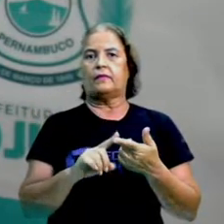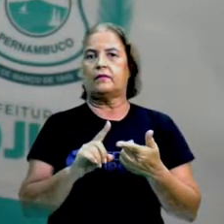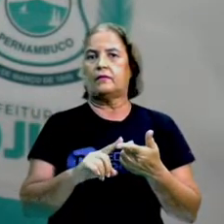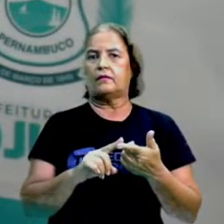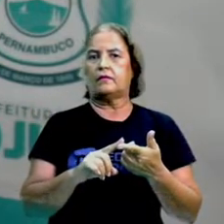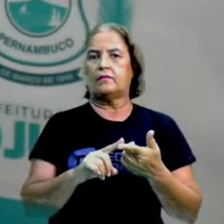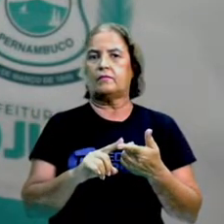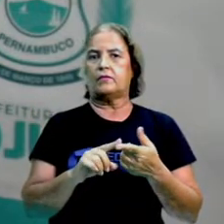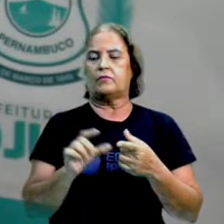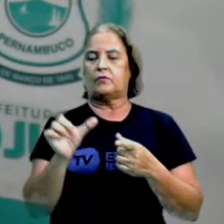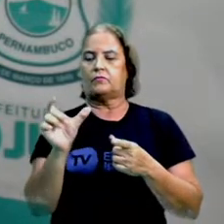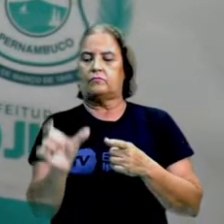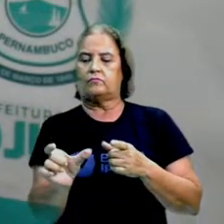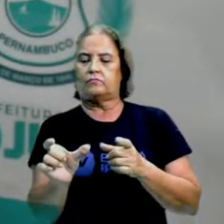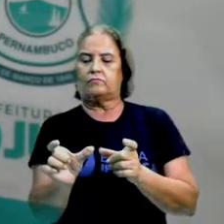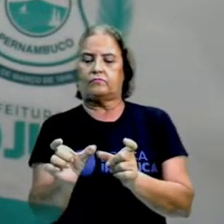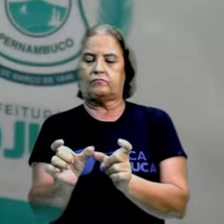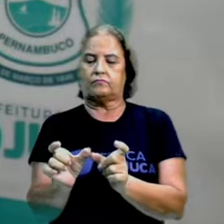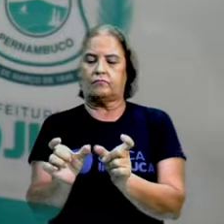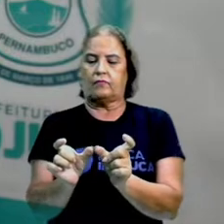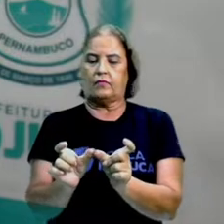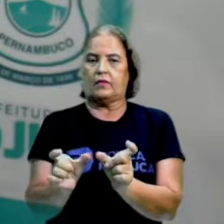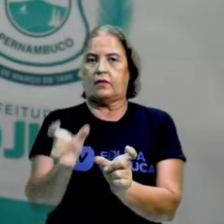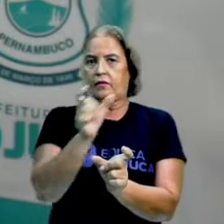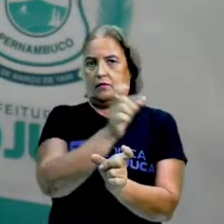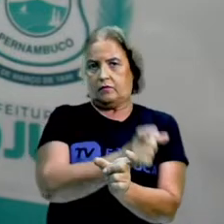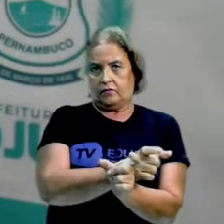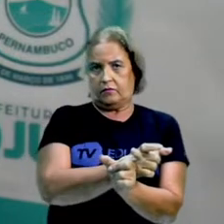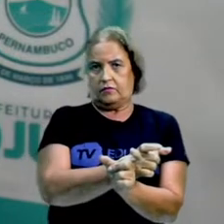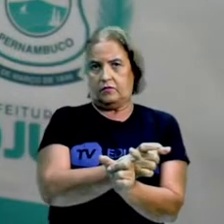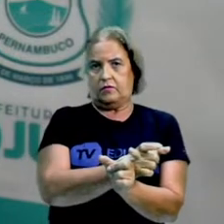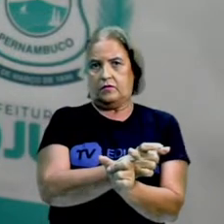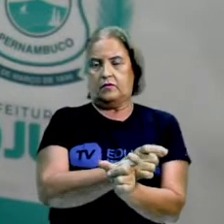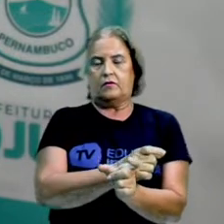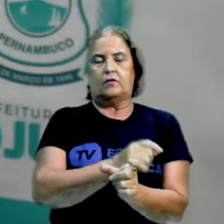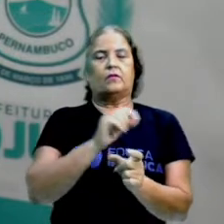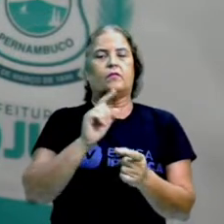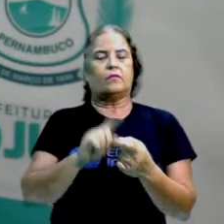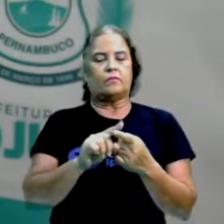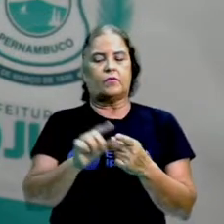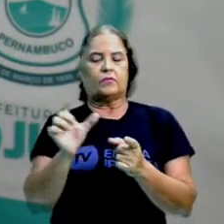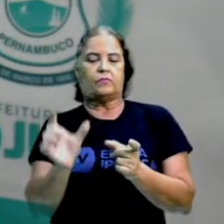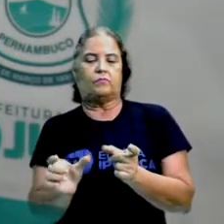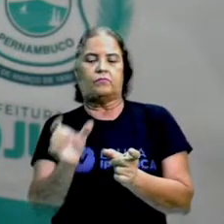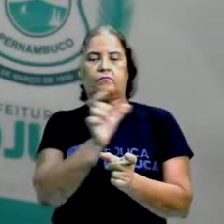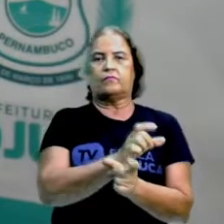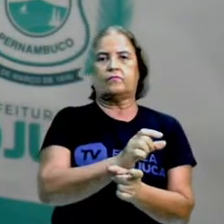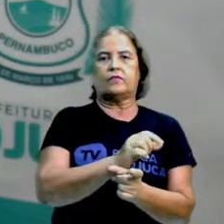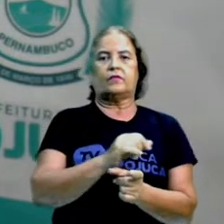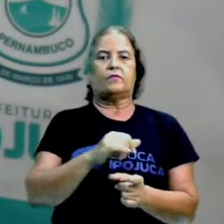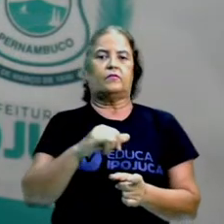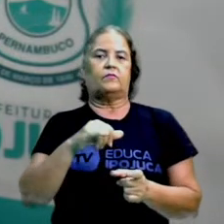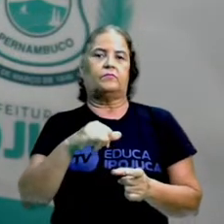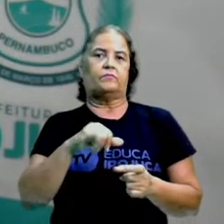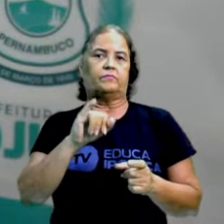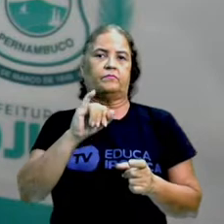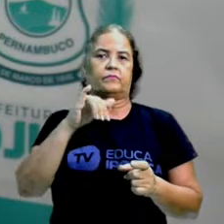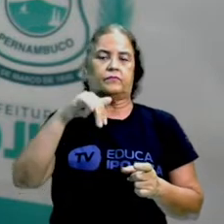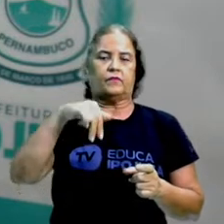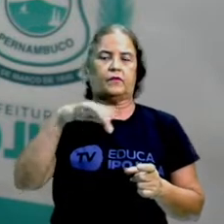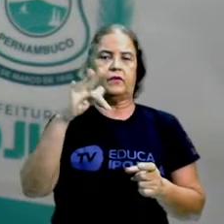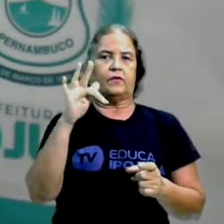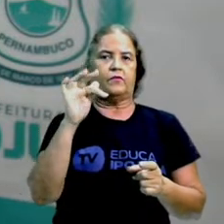tanto prefixal como sufixal, que seria a palavra infelizmente. Isso acontece em inglês também,